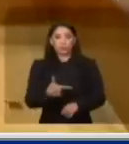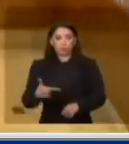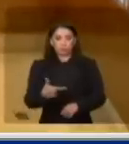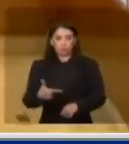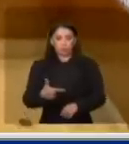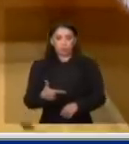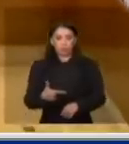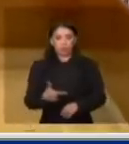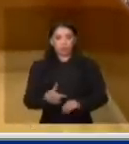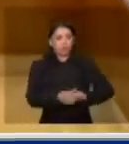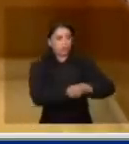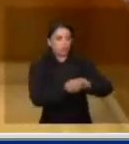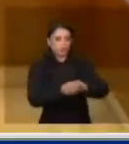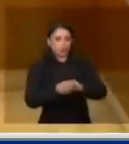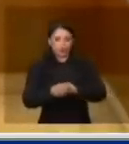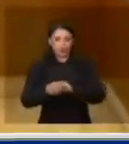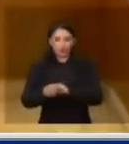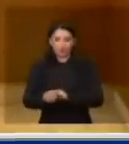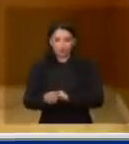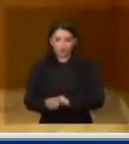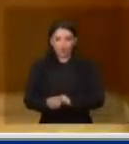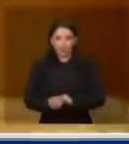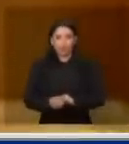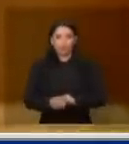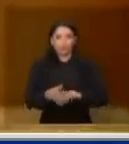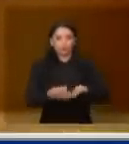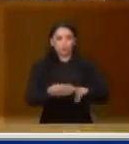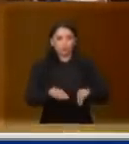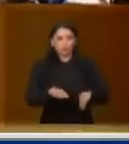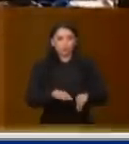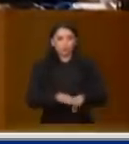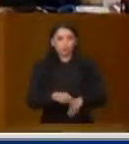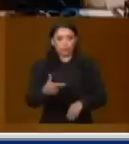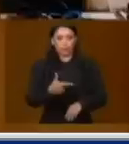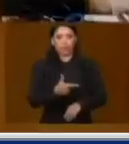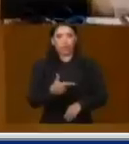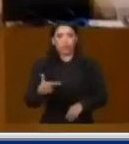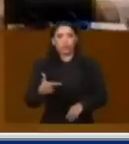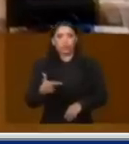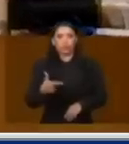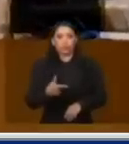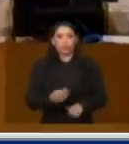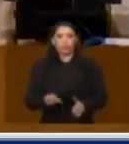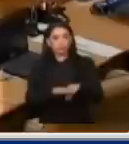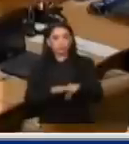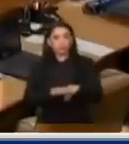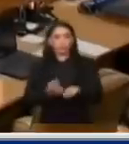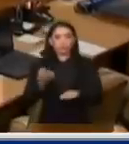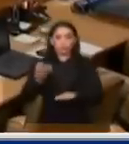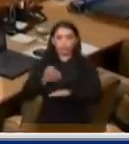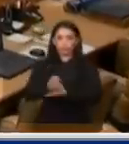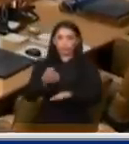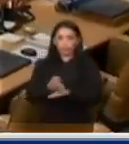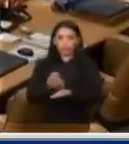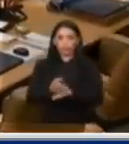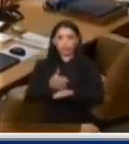integrantes do do da comissão de orçamento que dizem lá não acontece nada absolutamente nada se o Lira não mandar